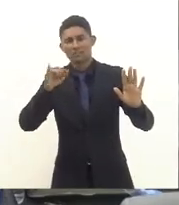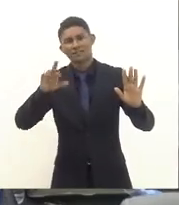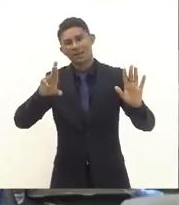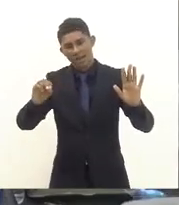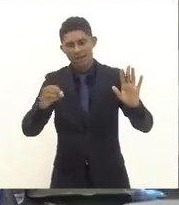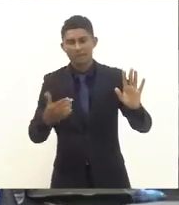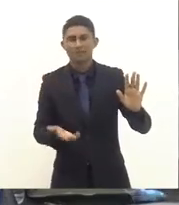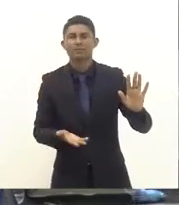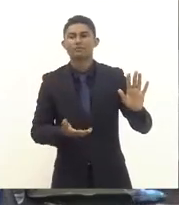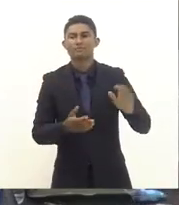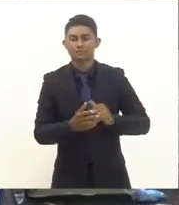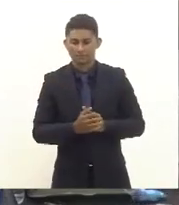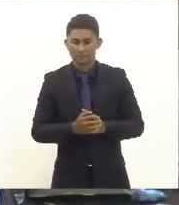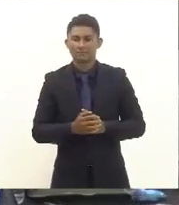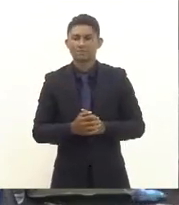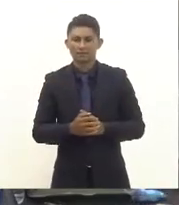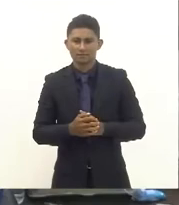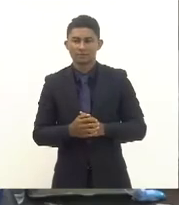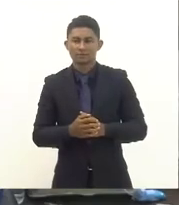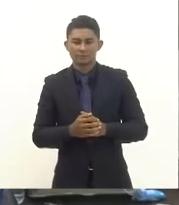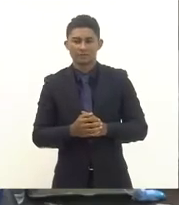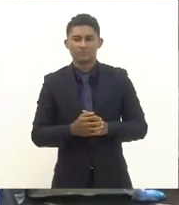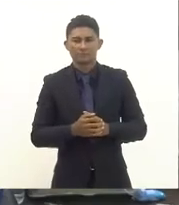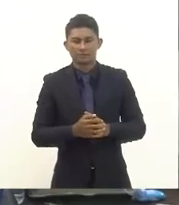Rodrigo Amorim a